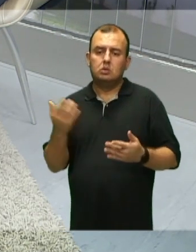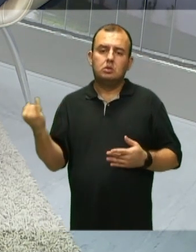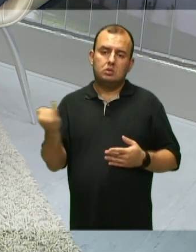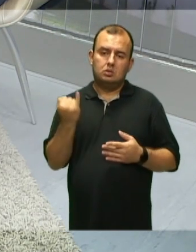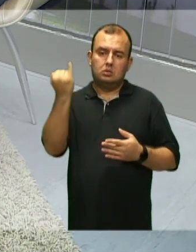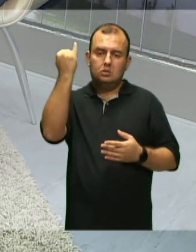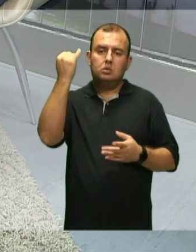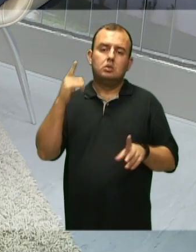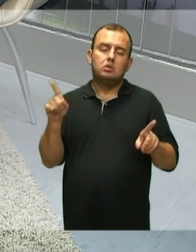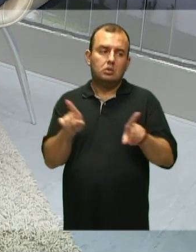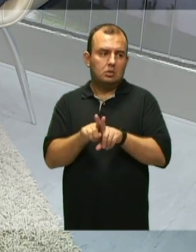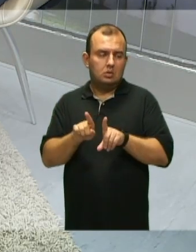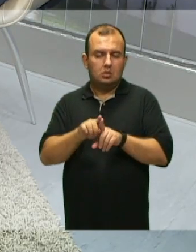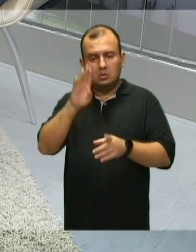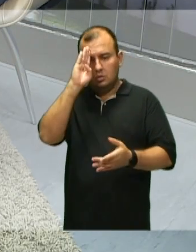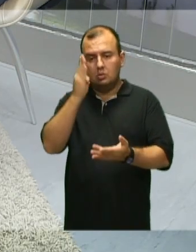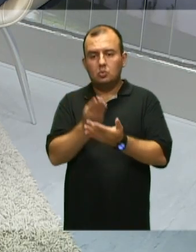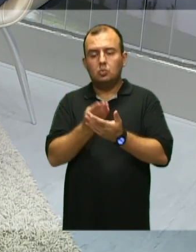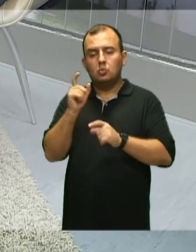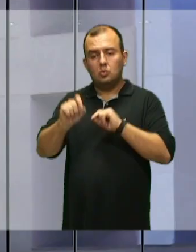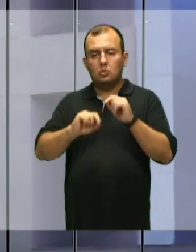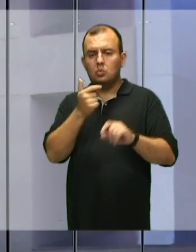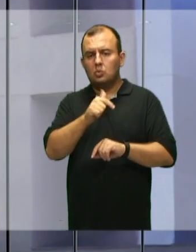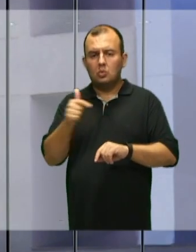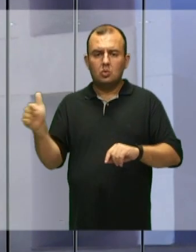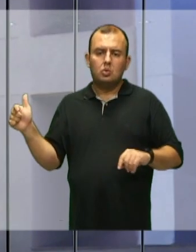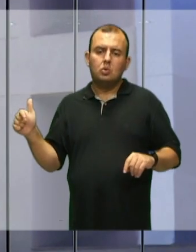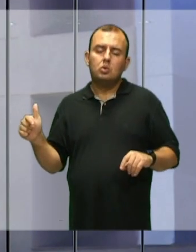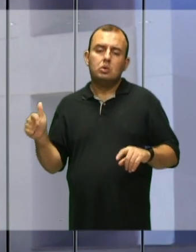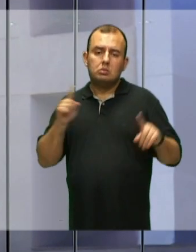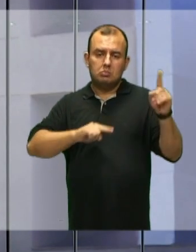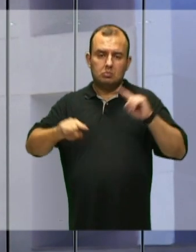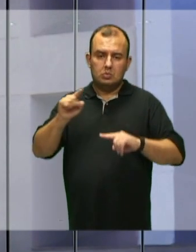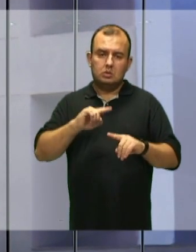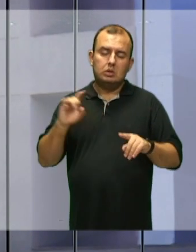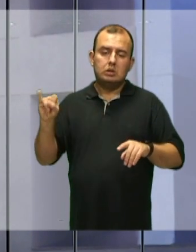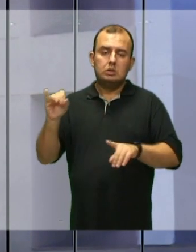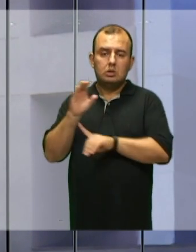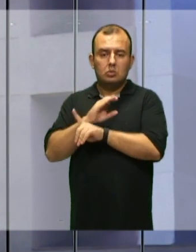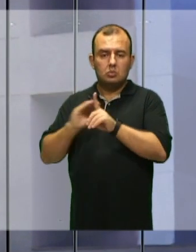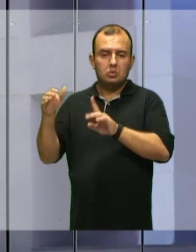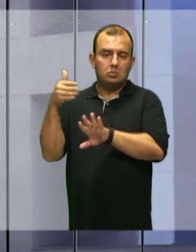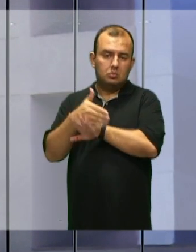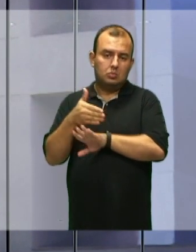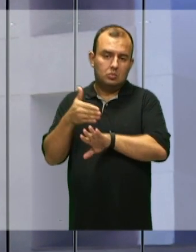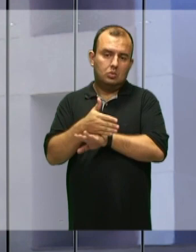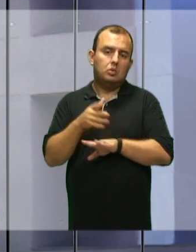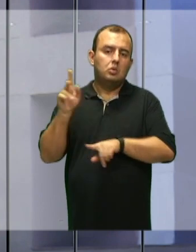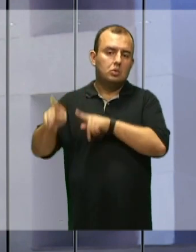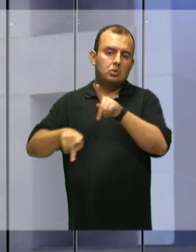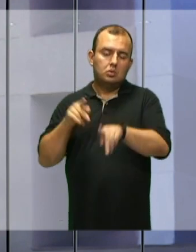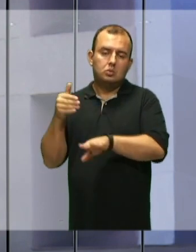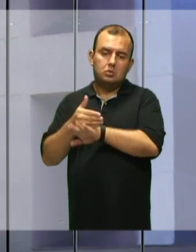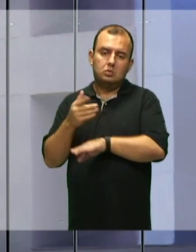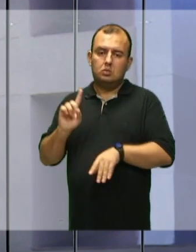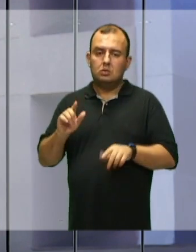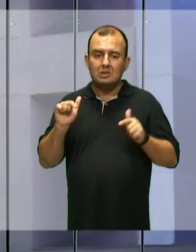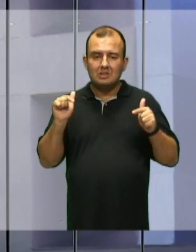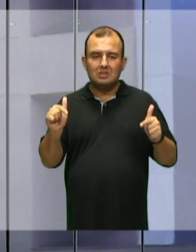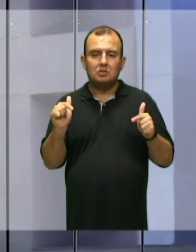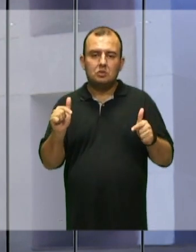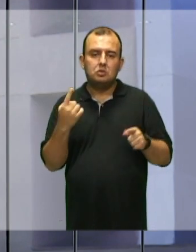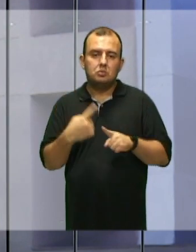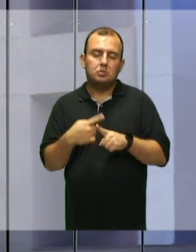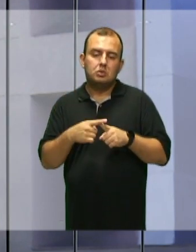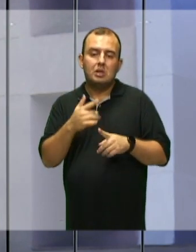importante né acredito que não tem como fazer um mandato eficiente sem a participação da comunidade sem a participação da população e eu tenho muita sorte